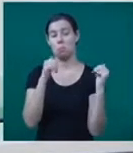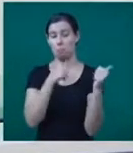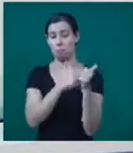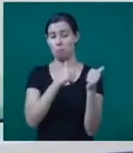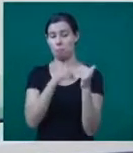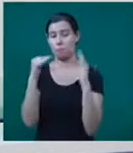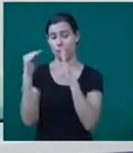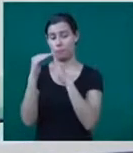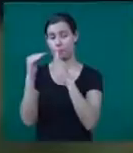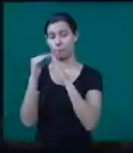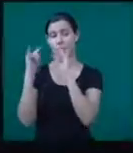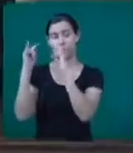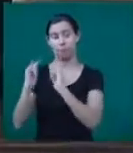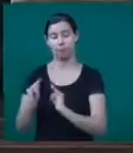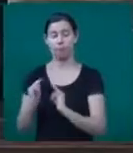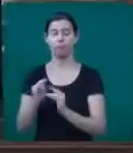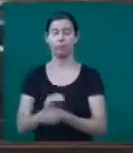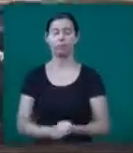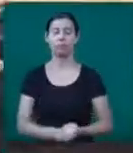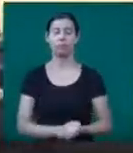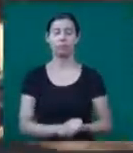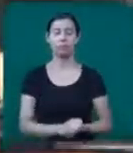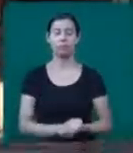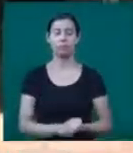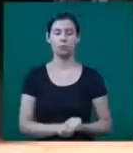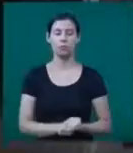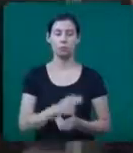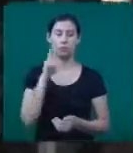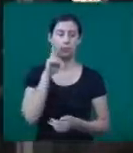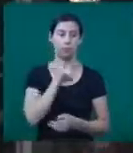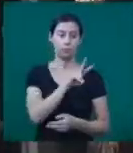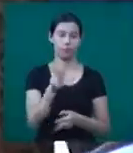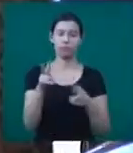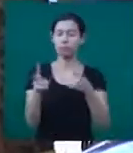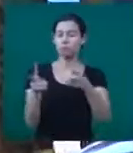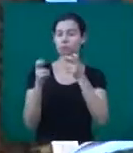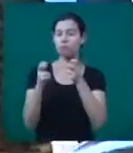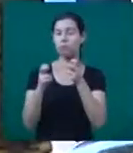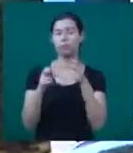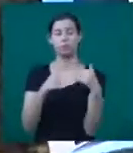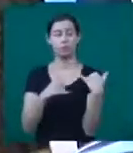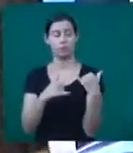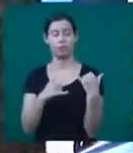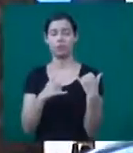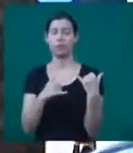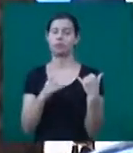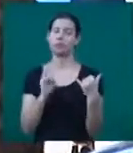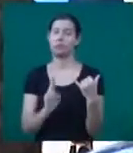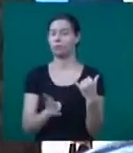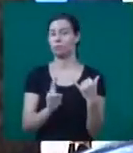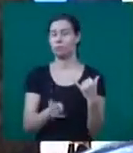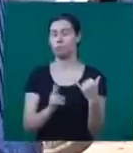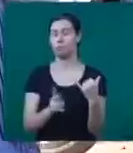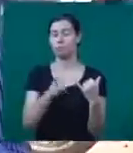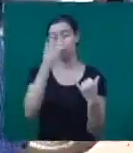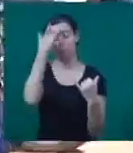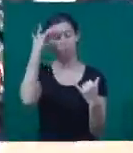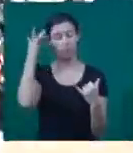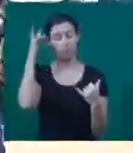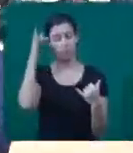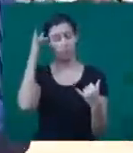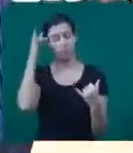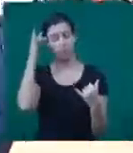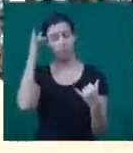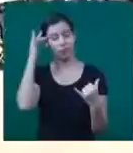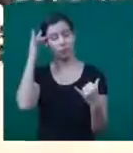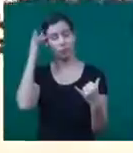risco para a nossa saúde. Basta olhar ao redor para perceber que o celular está em toda parte. Tem gente que não vive